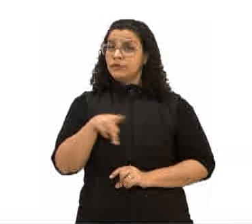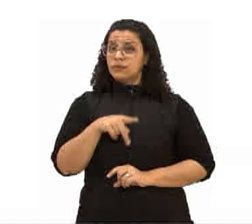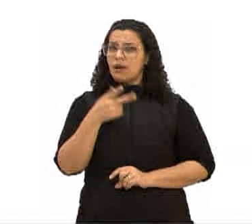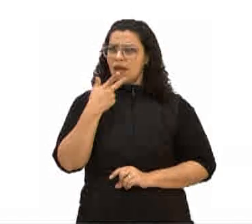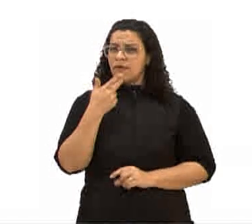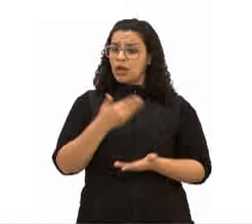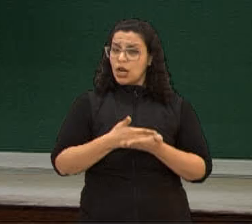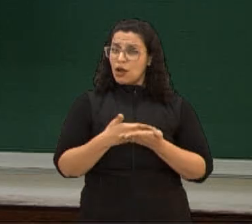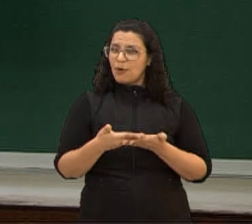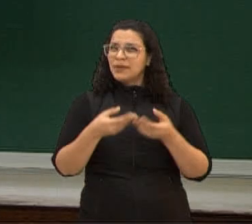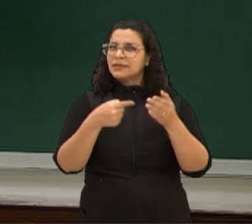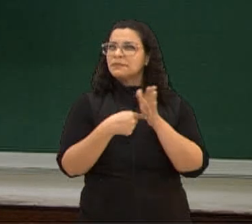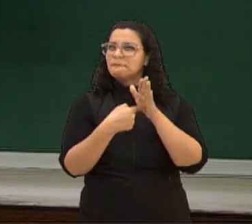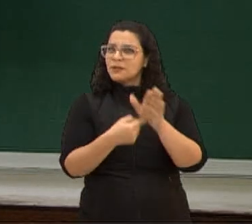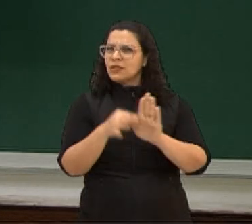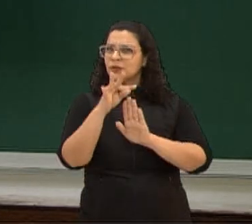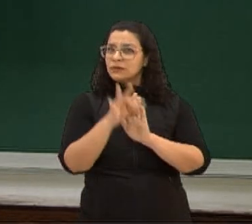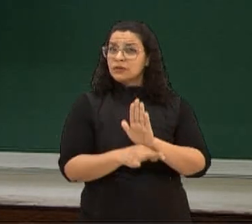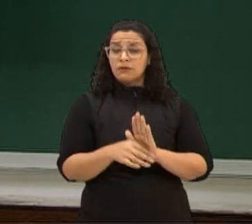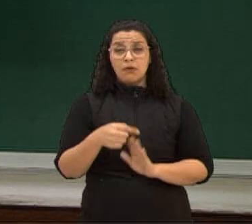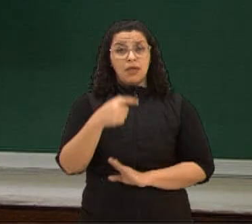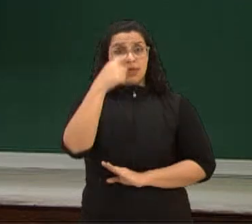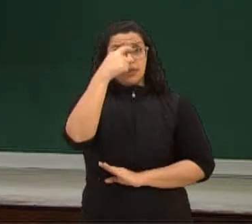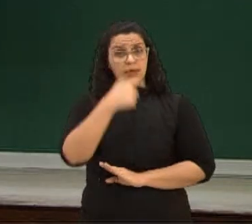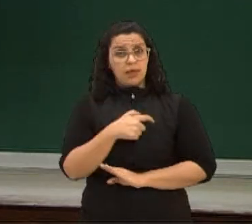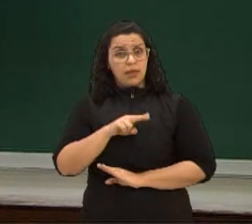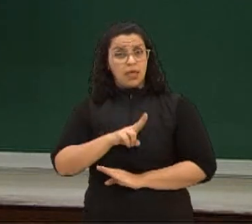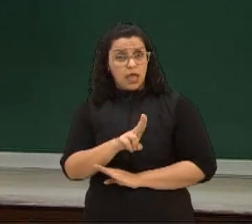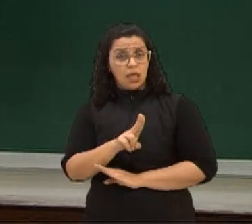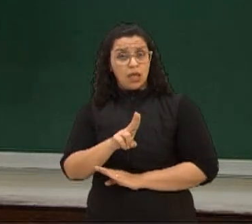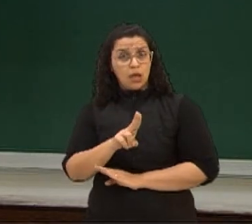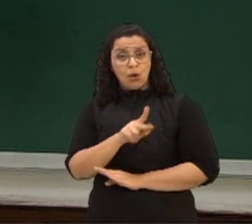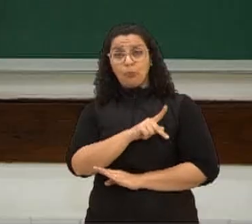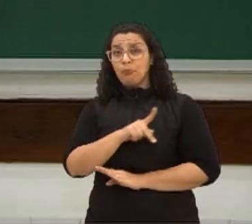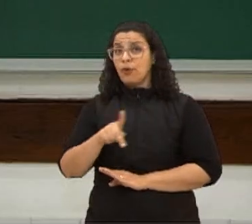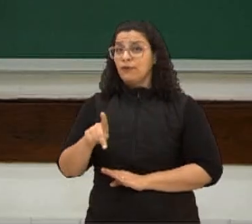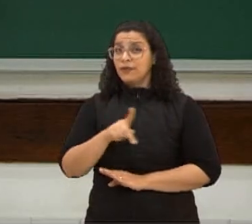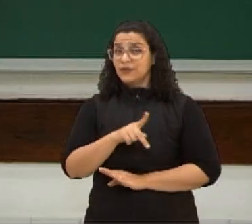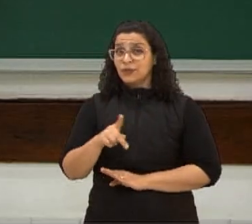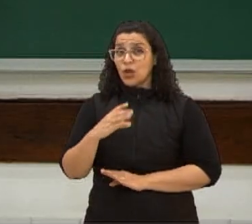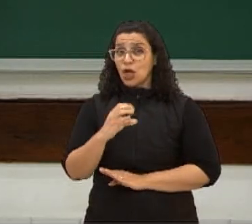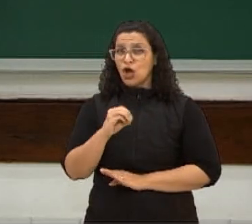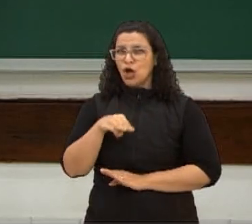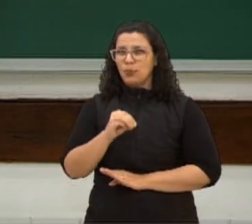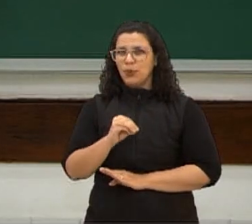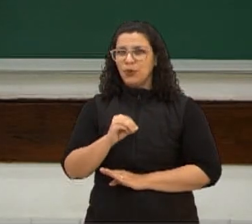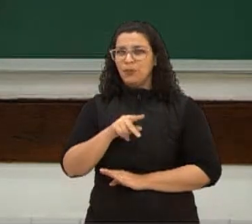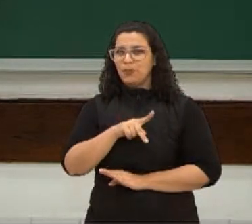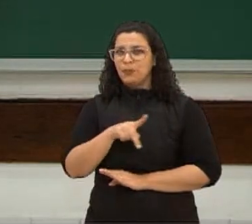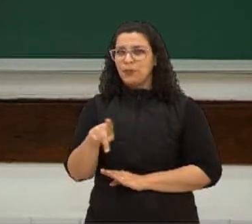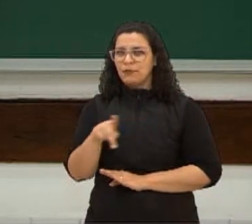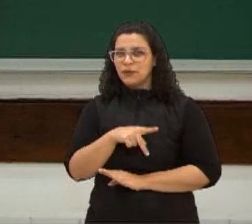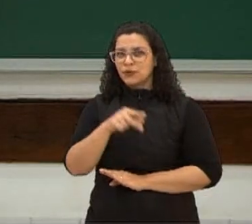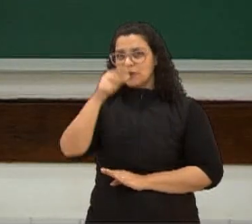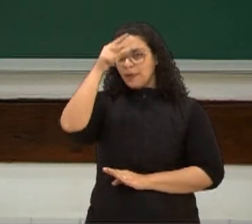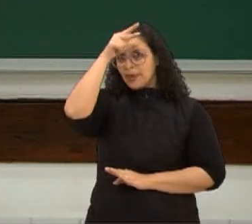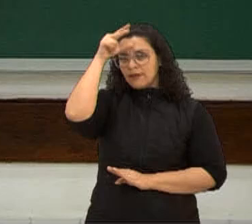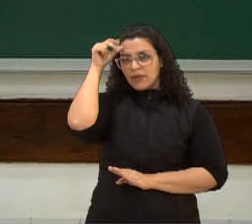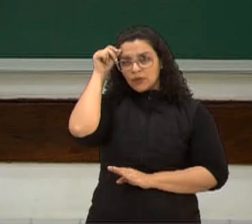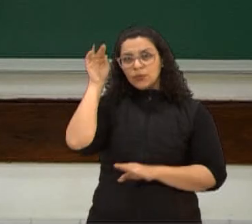que ela começa o texto dela dizendo, como professora da rede pública e